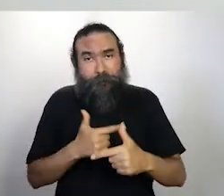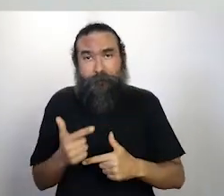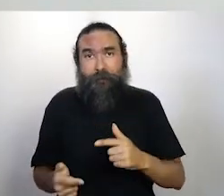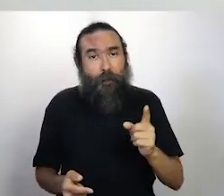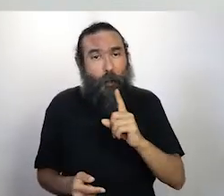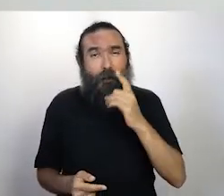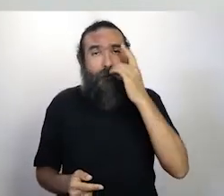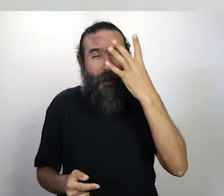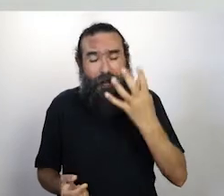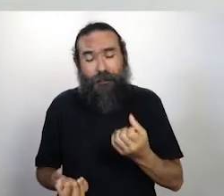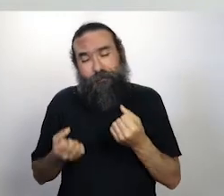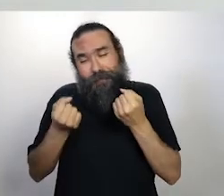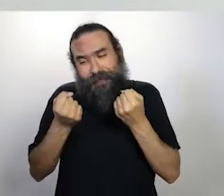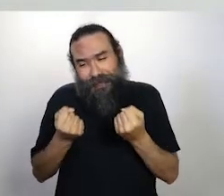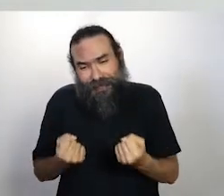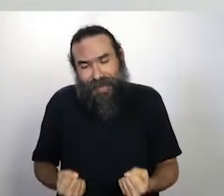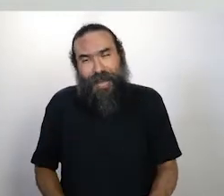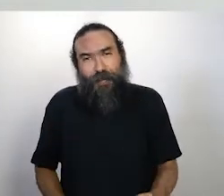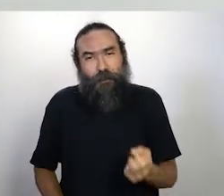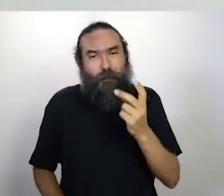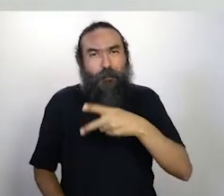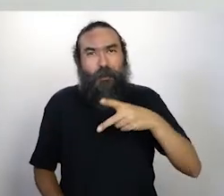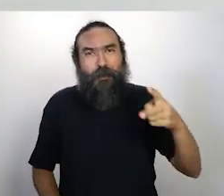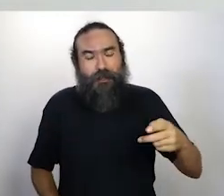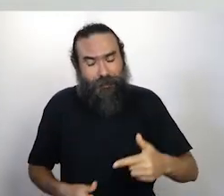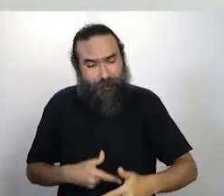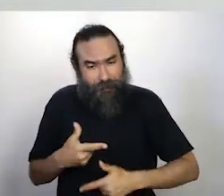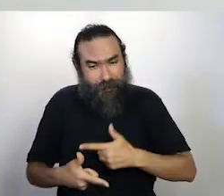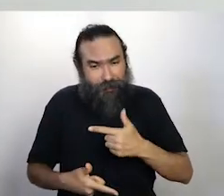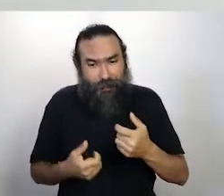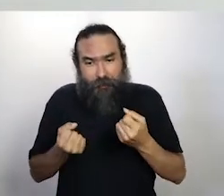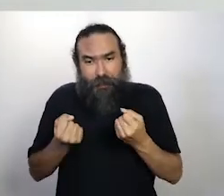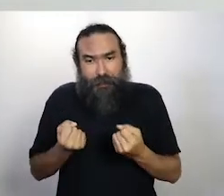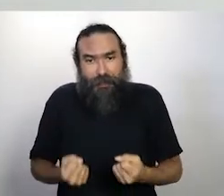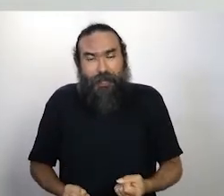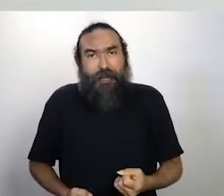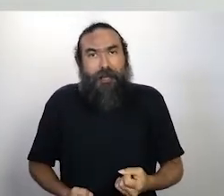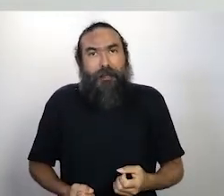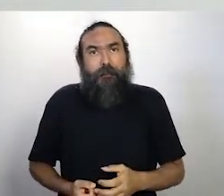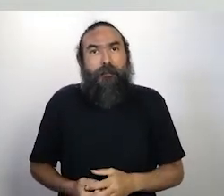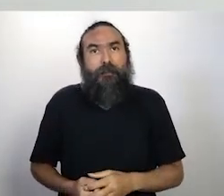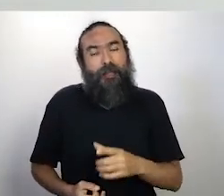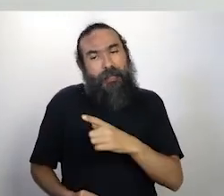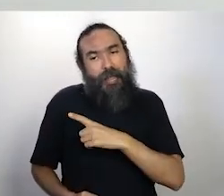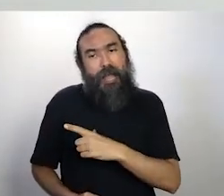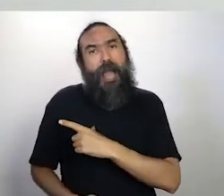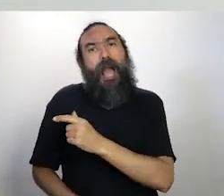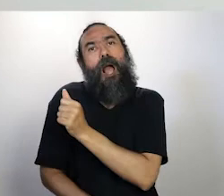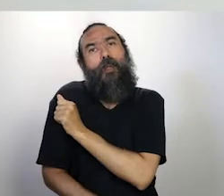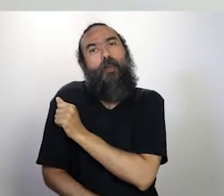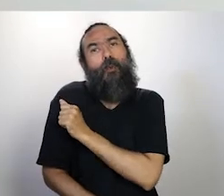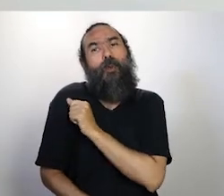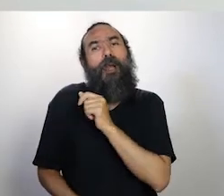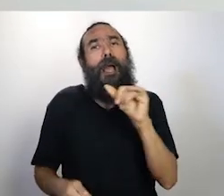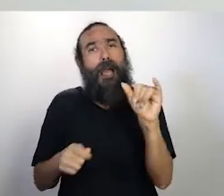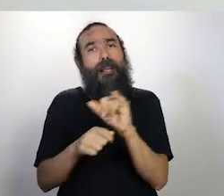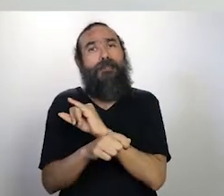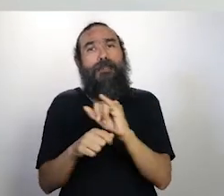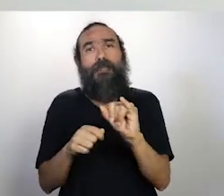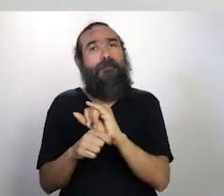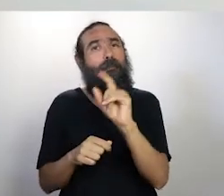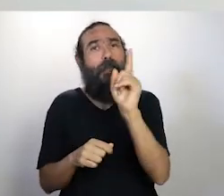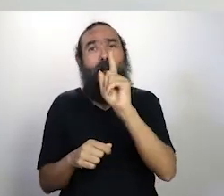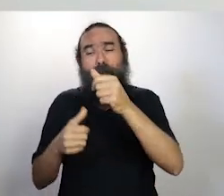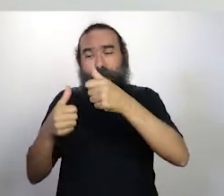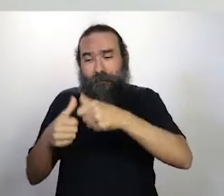sobrecarga muito grande dos professores dentro das comunidades. Nós temos alunos que ficam muitas vezes fora da sala